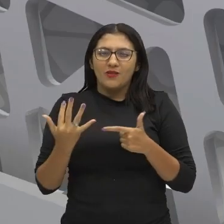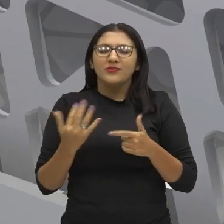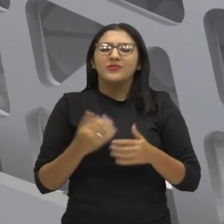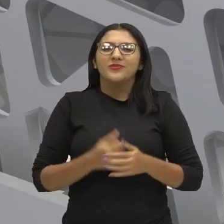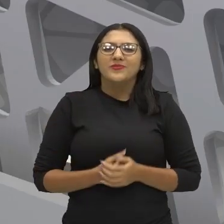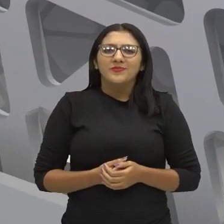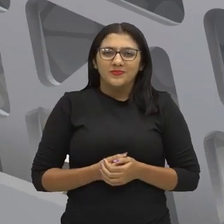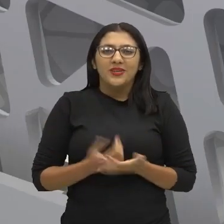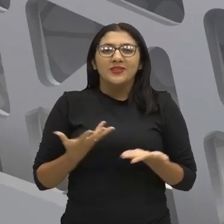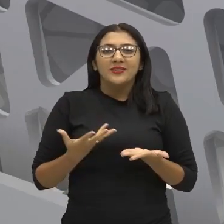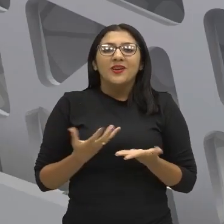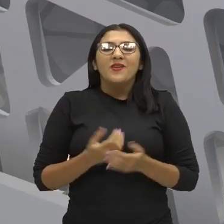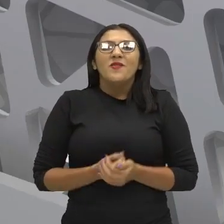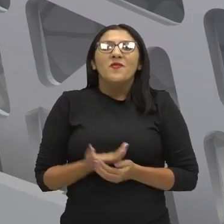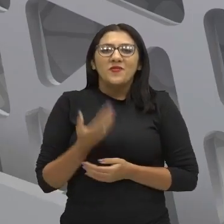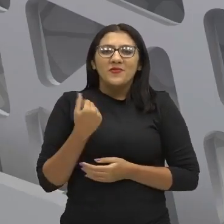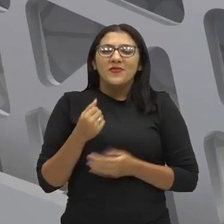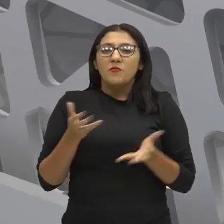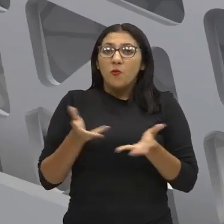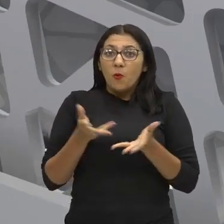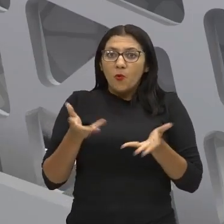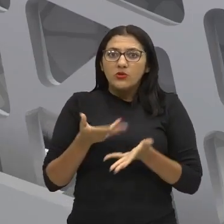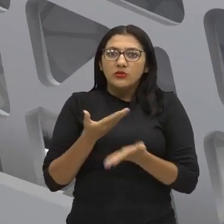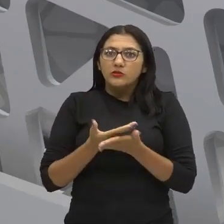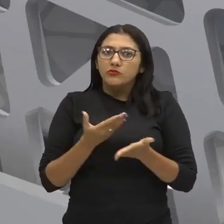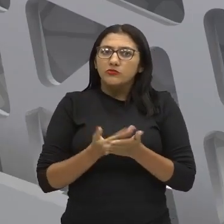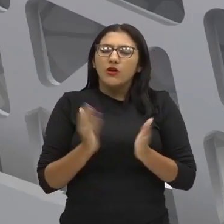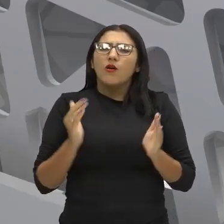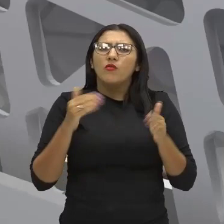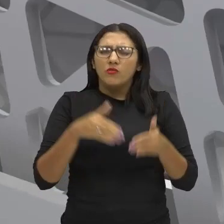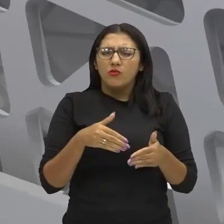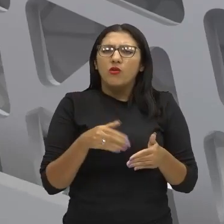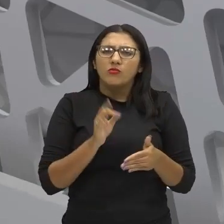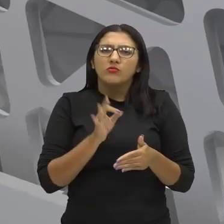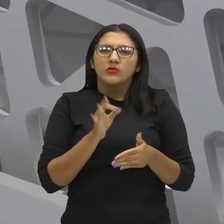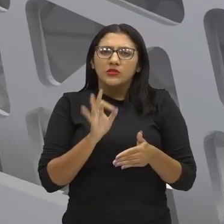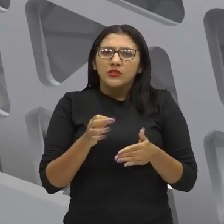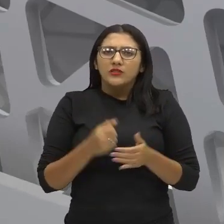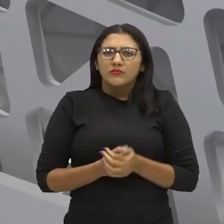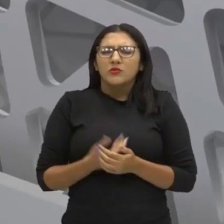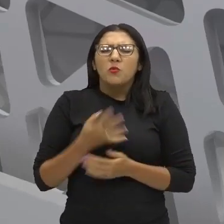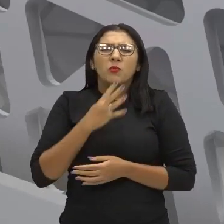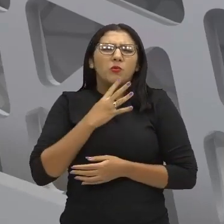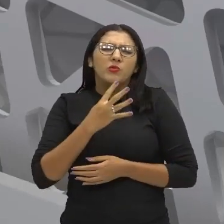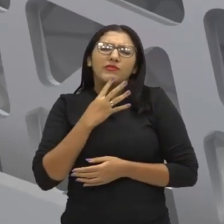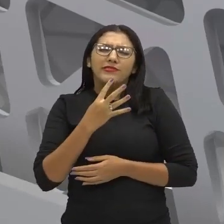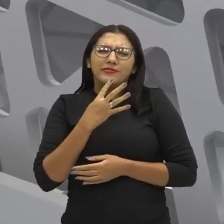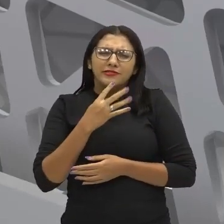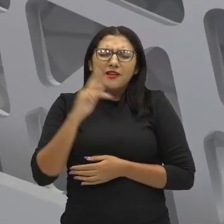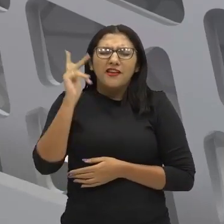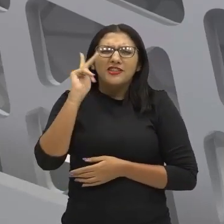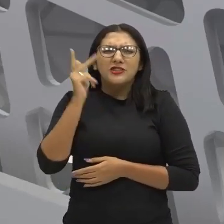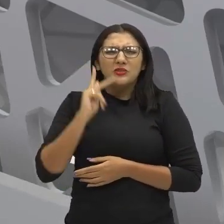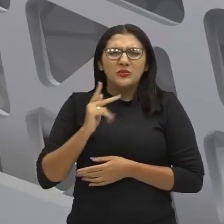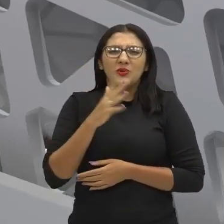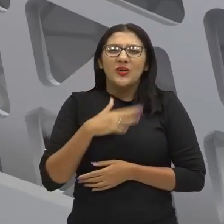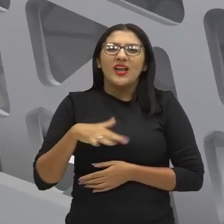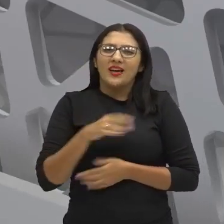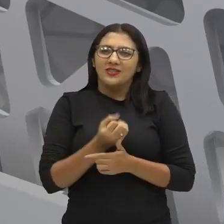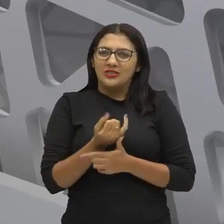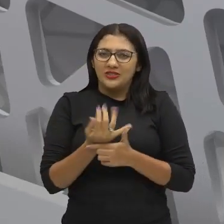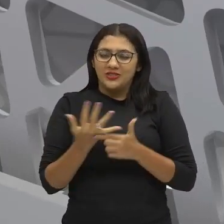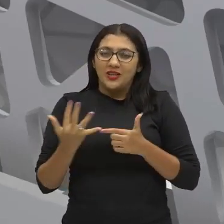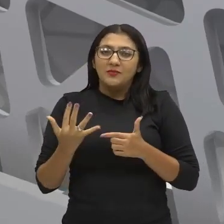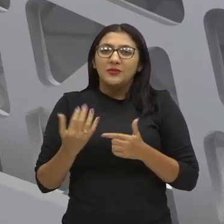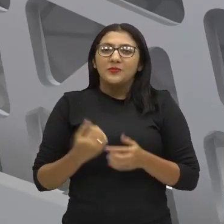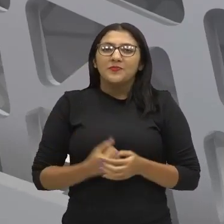álgebra. Então, meu povo, hoje nós vamos exatamente passear, viajar pelo mundo algébrico.